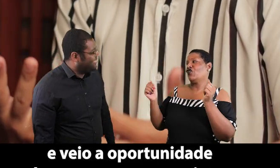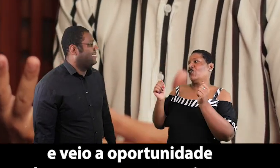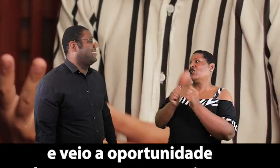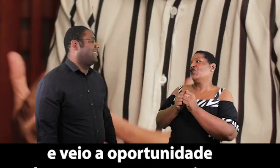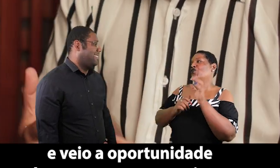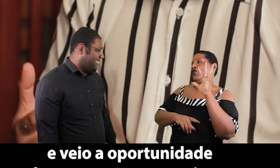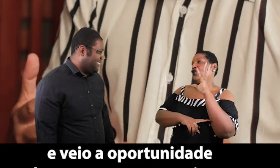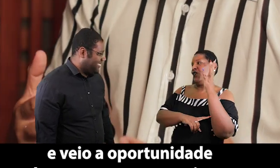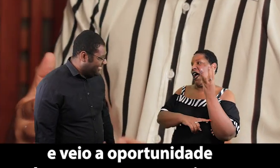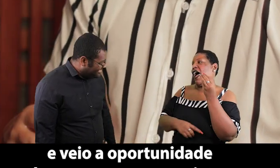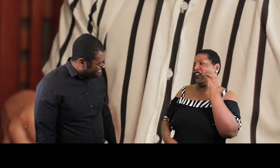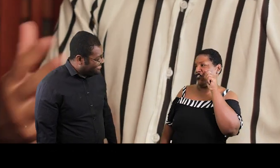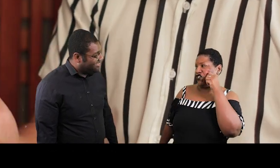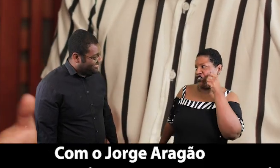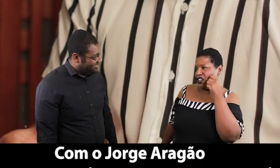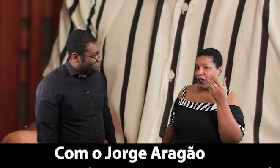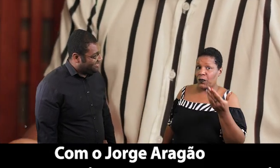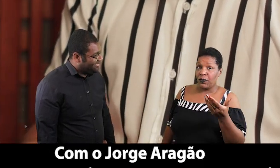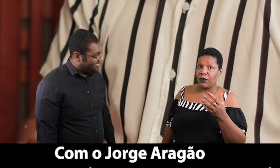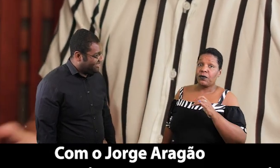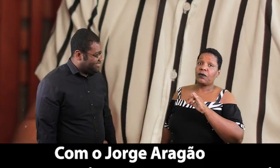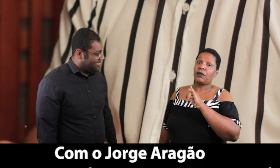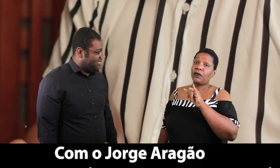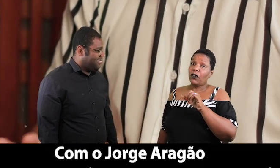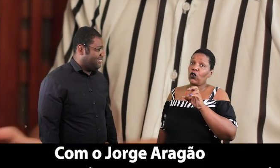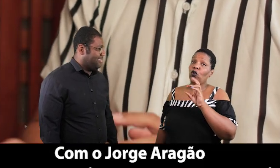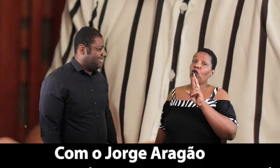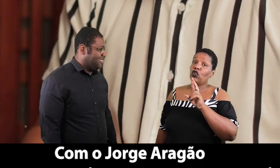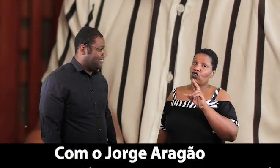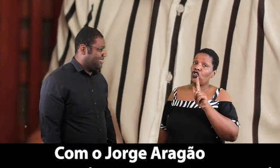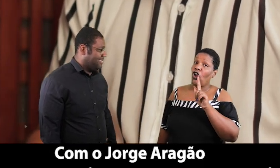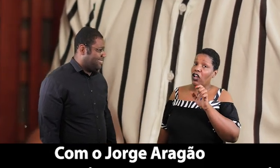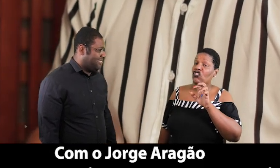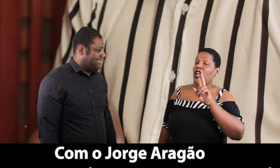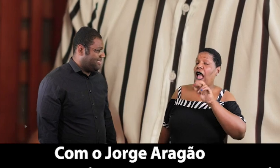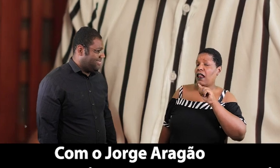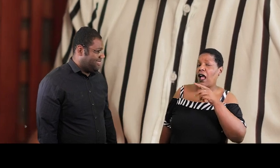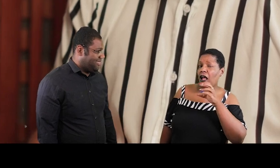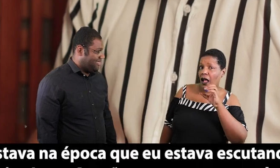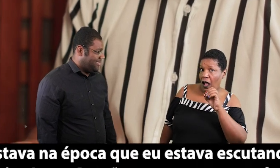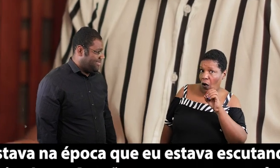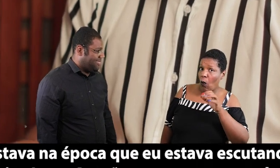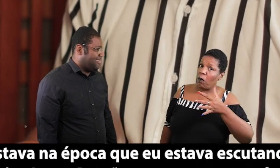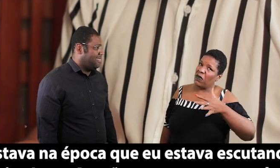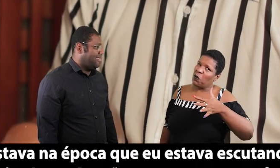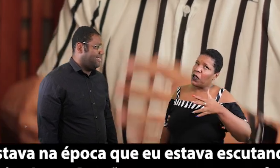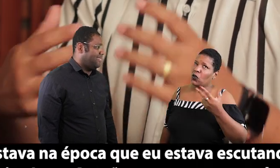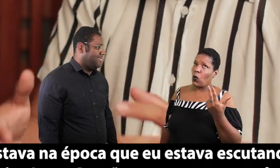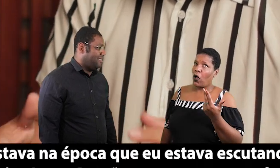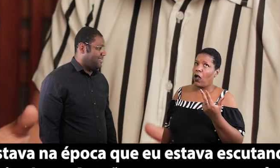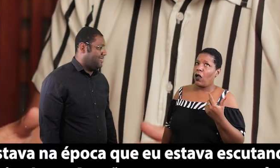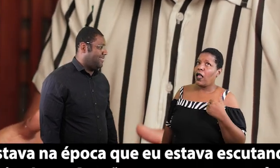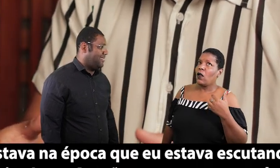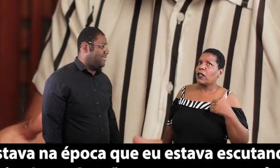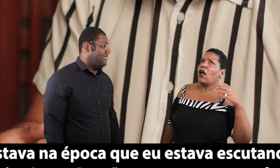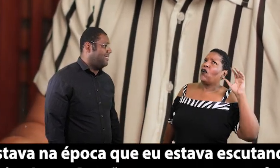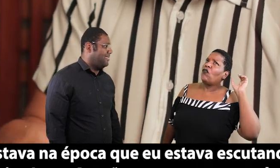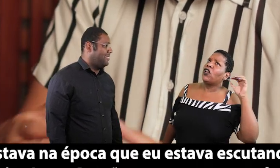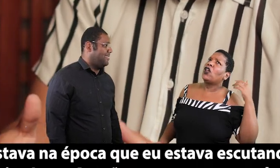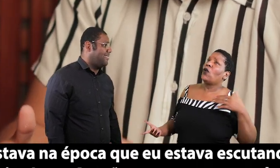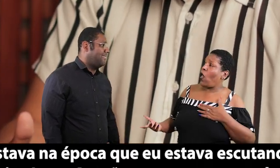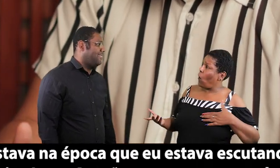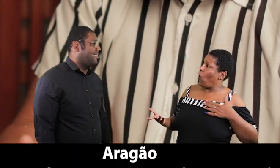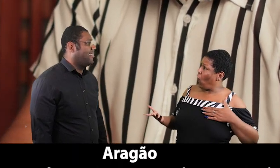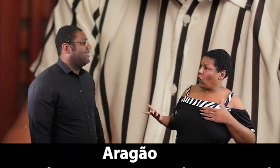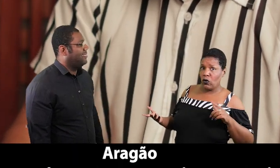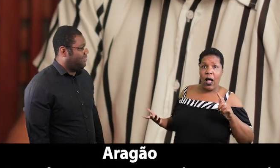esses artistas. Com o Jorge Aragão, foi mais ou menos a mesma coisa. Eu tava numa época que eu tava escutando muito Jorge Aragão. Porque